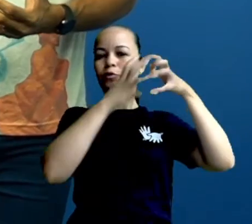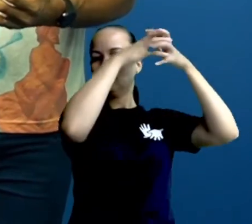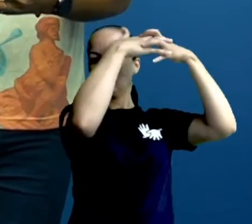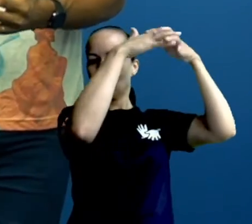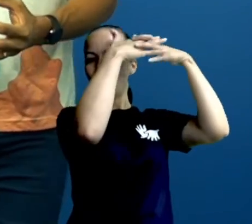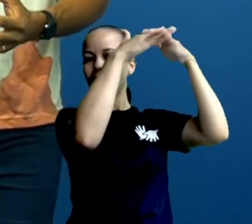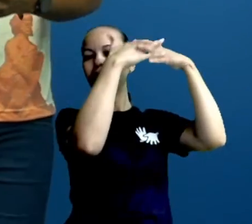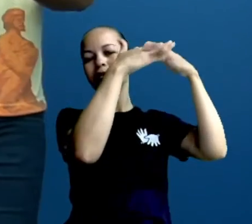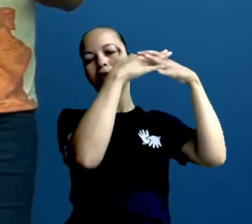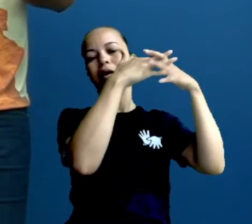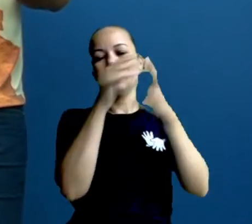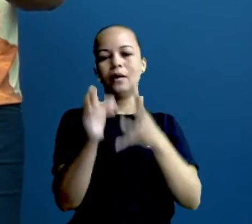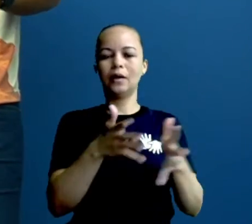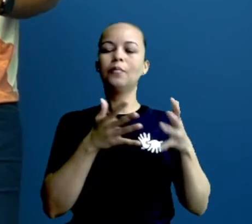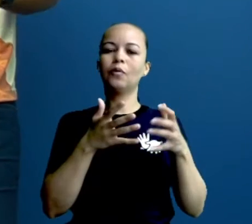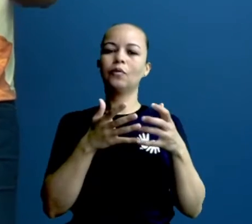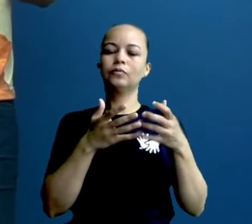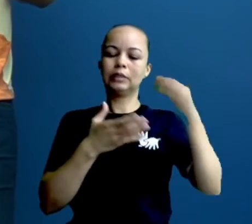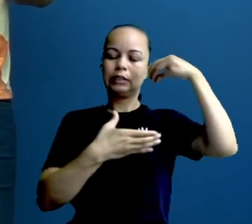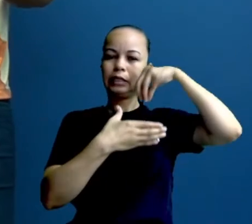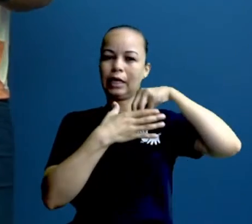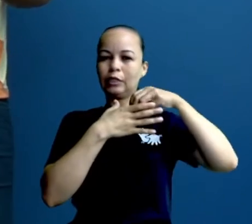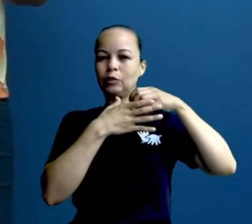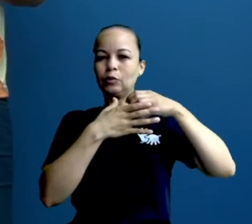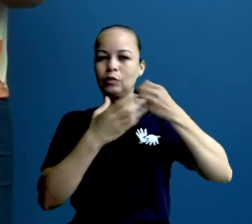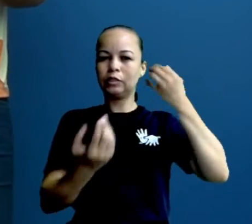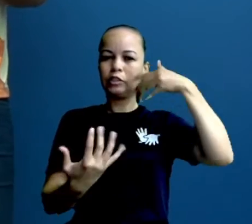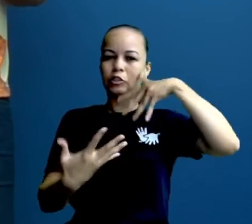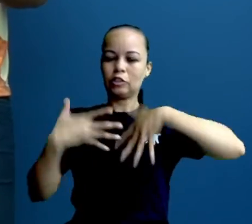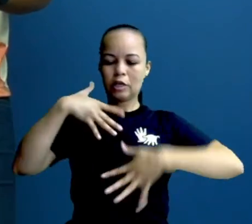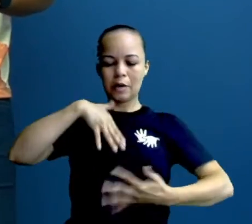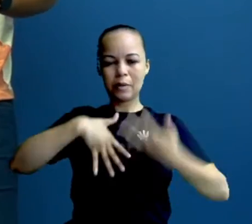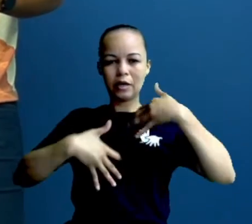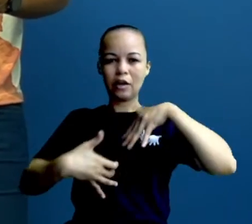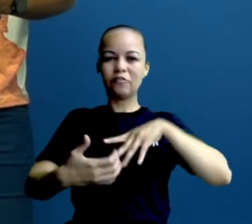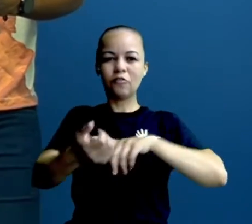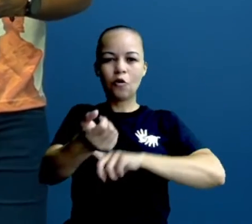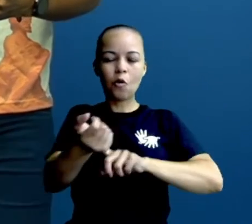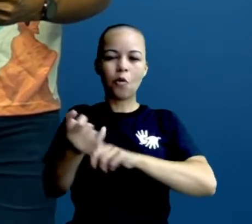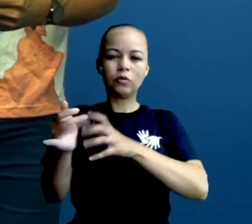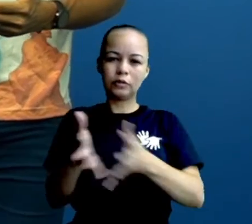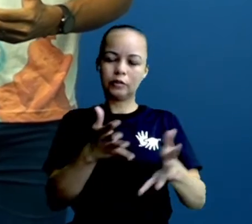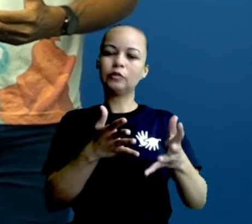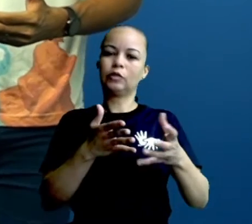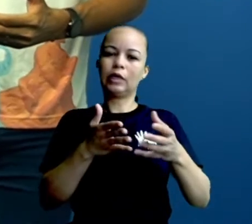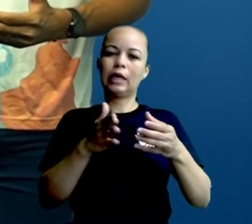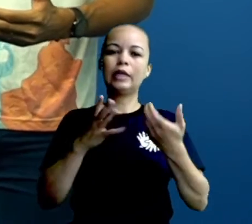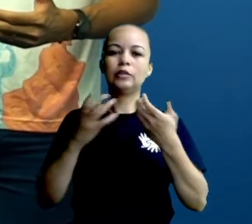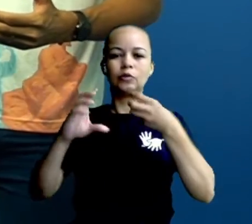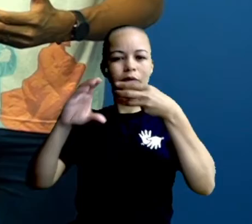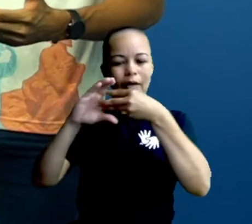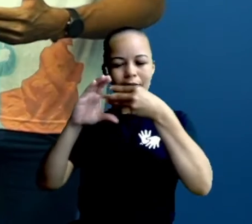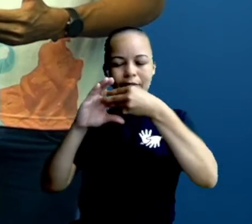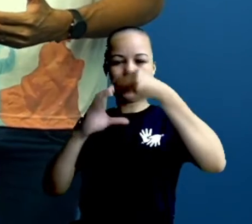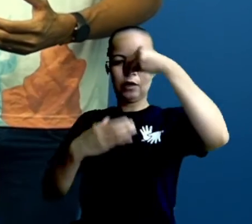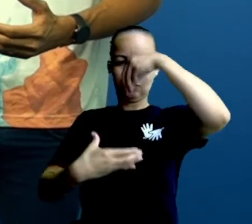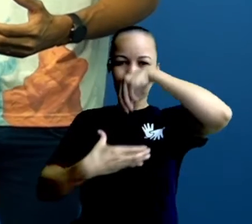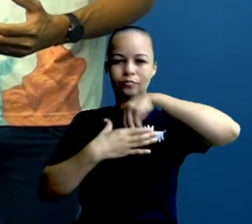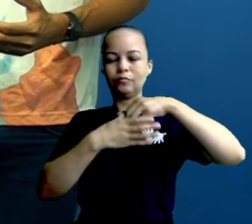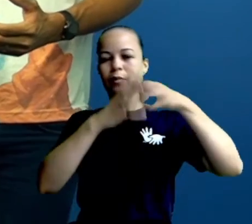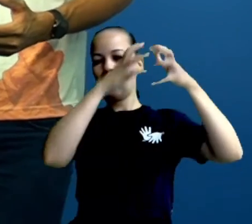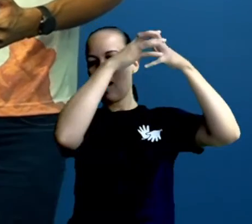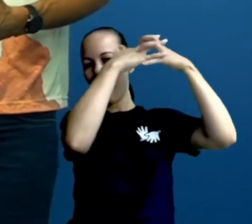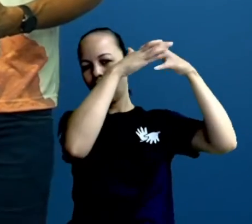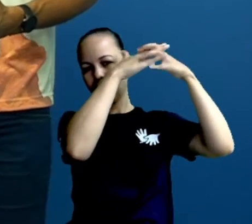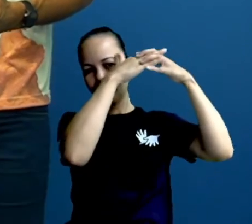Para atuar no nosso sistema nervoso central, para atuar nas células do nosso cérebro, do nosso sistema